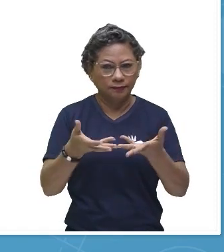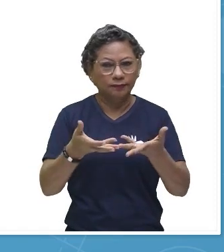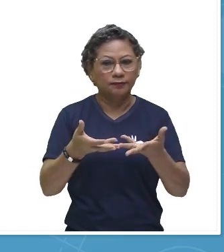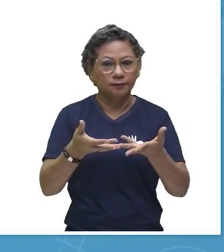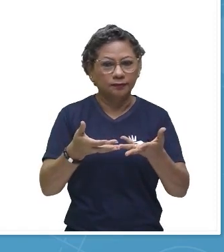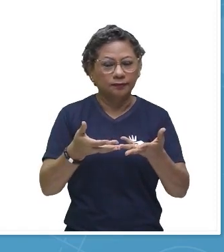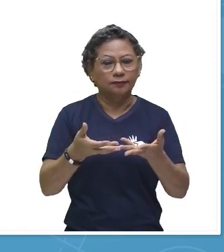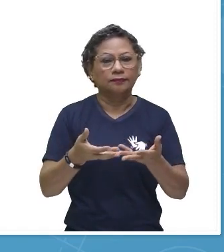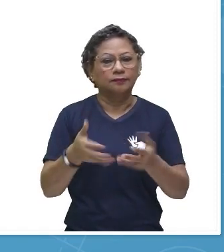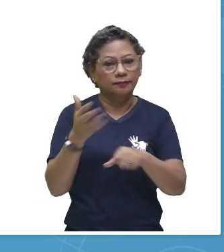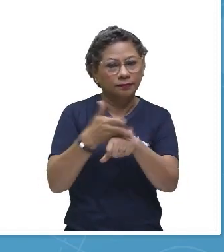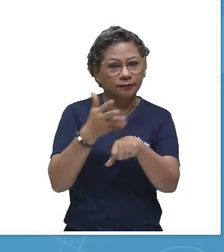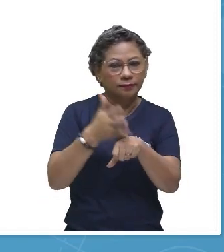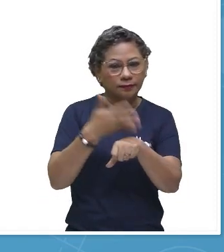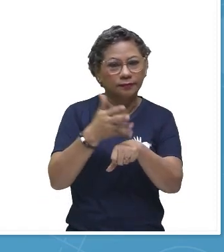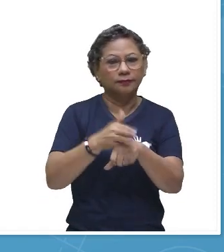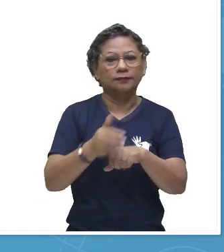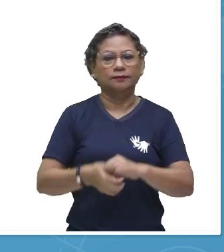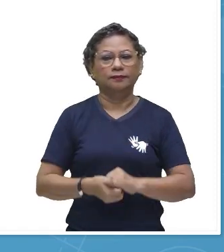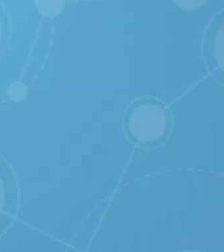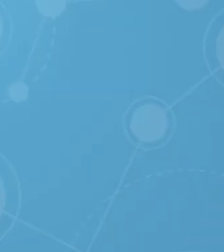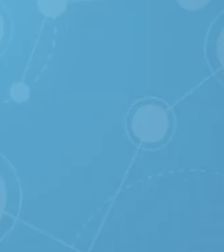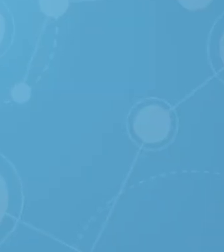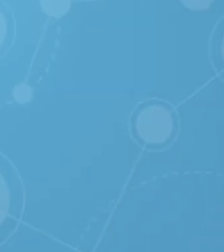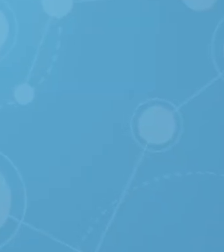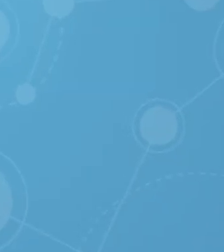local interativa.